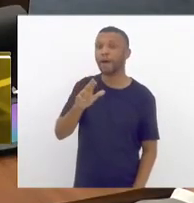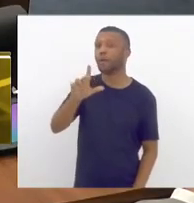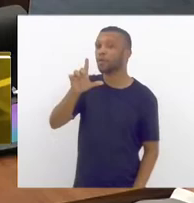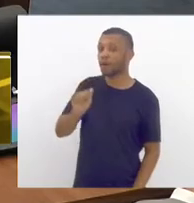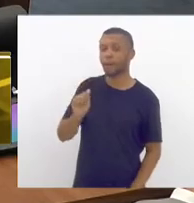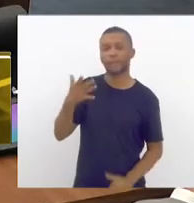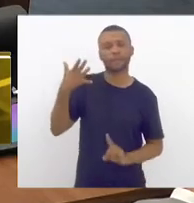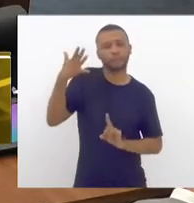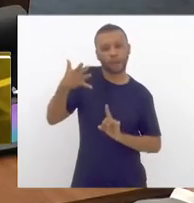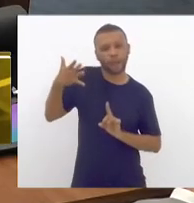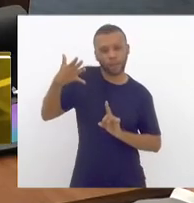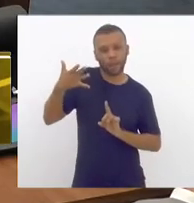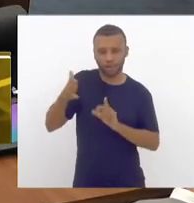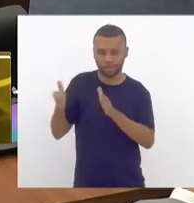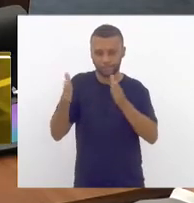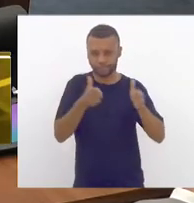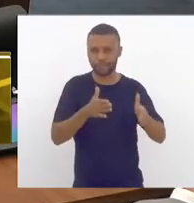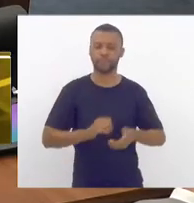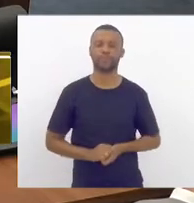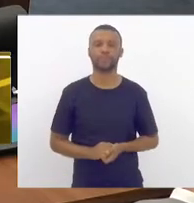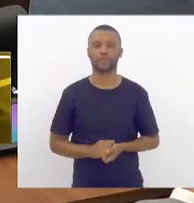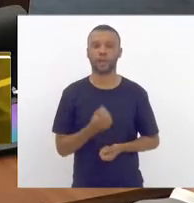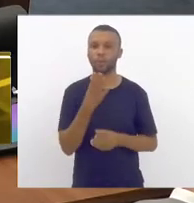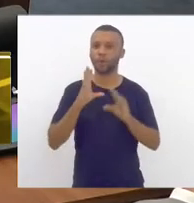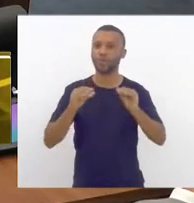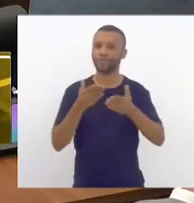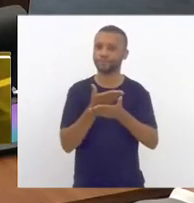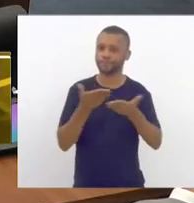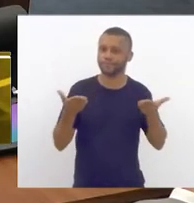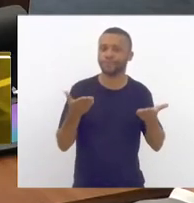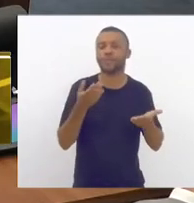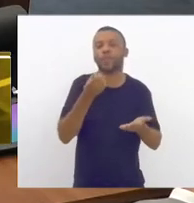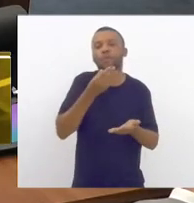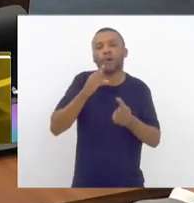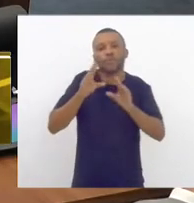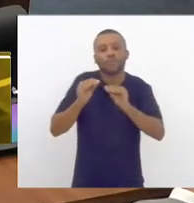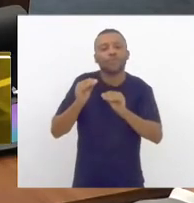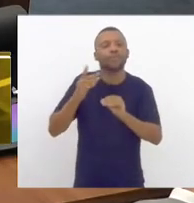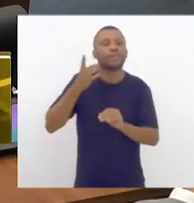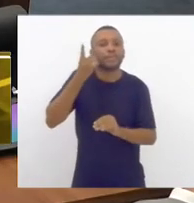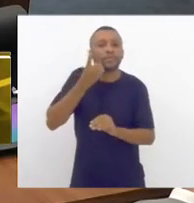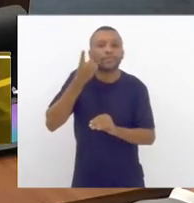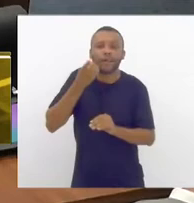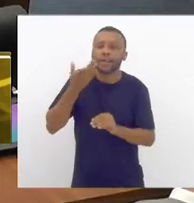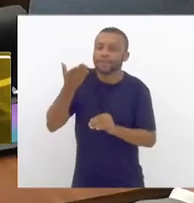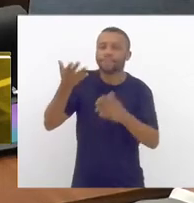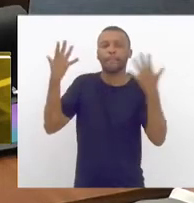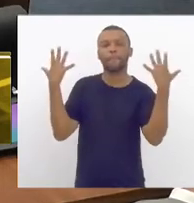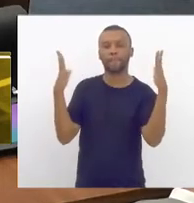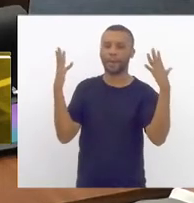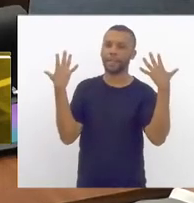Boa noite a todos boa noite deputada parabéns pela iniciativa